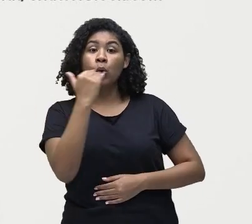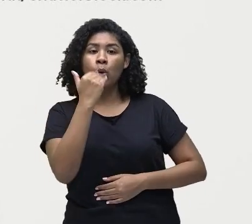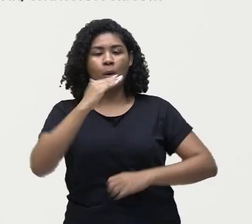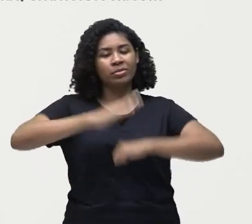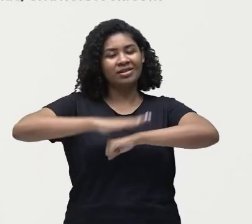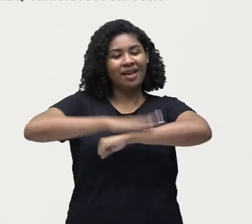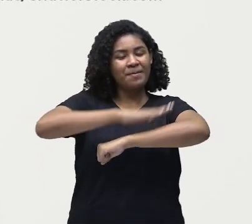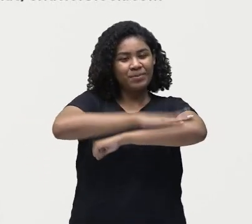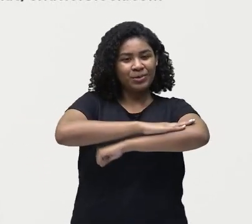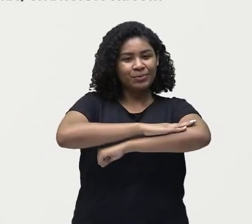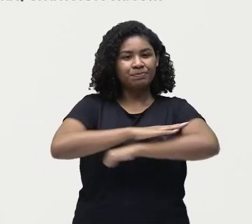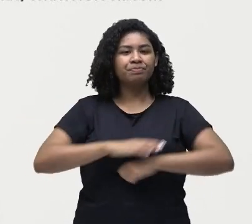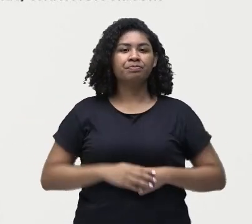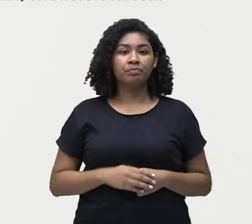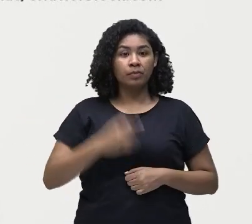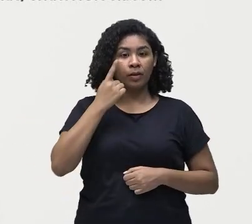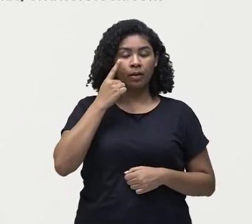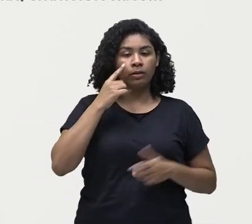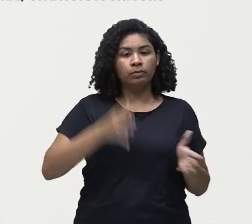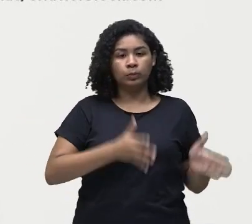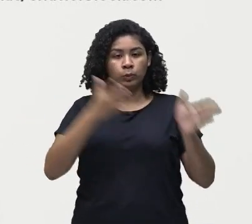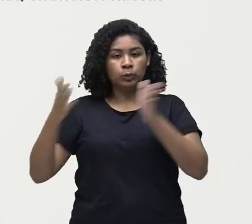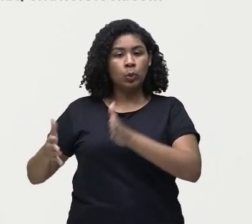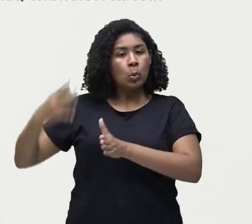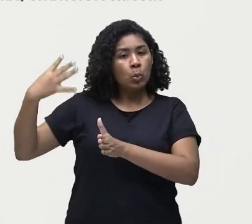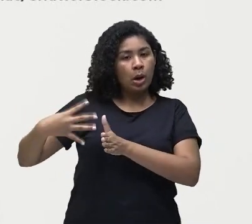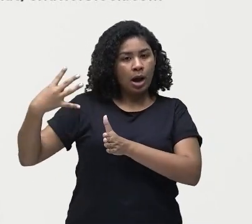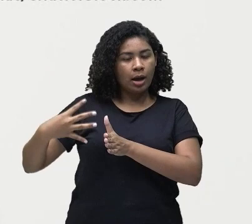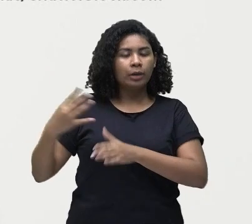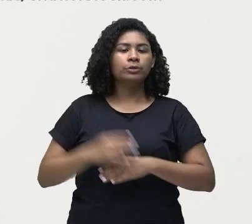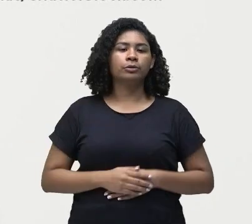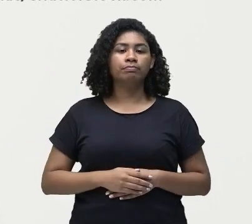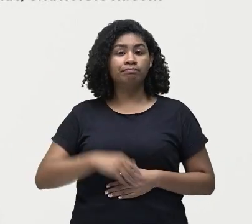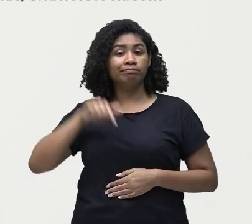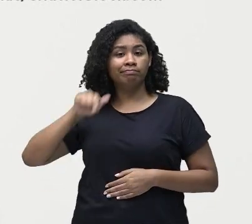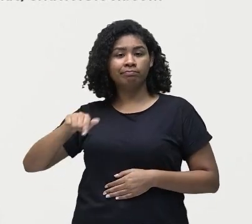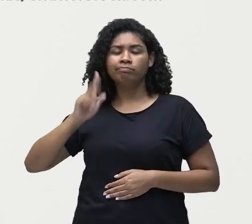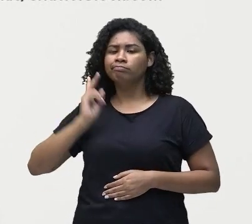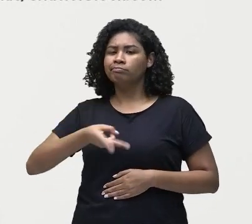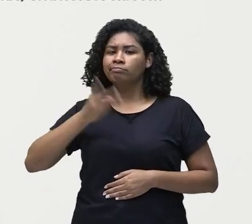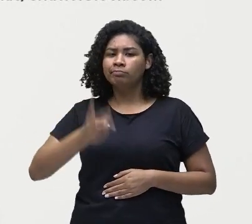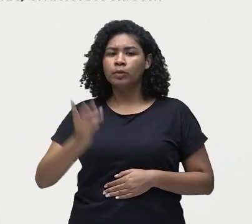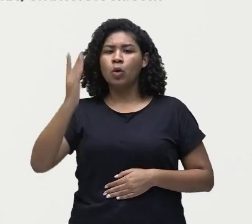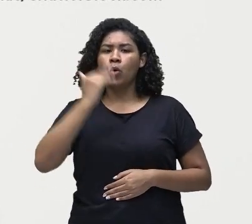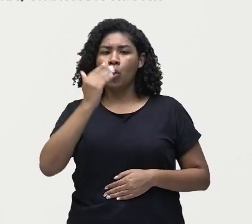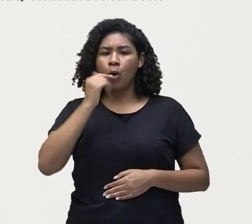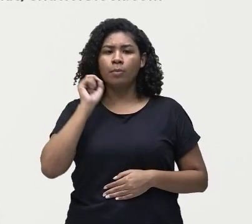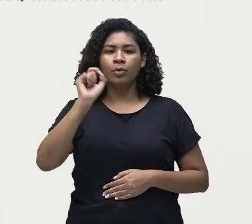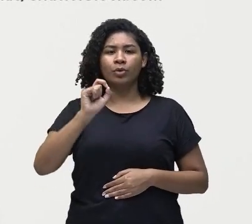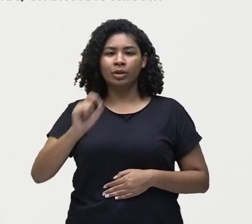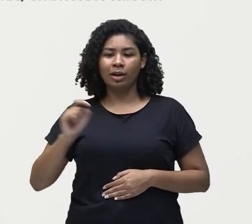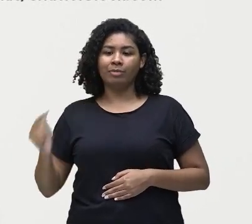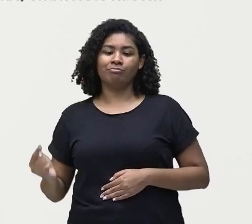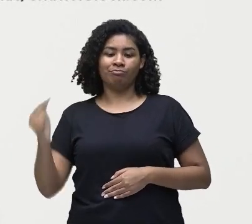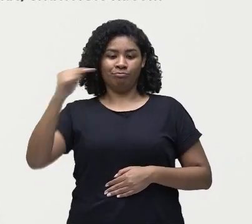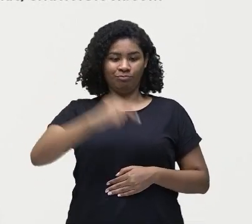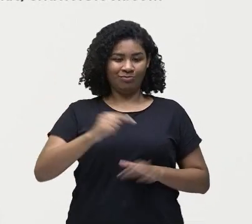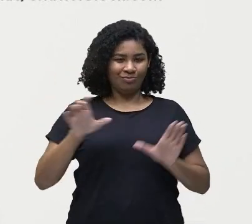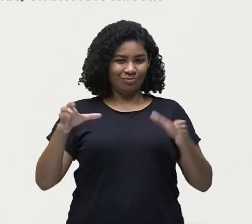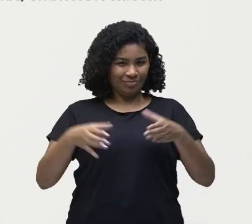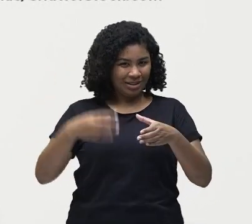Consumidores quaternários são seres que sobrevivem se alimentando dos consumidores